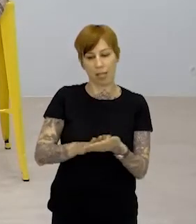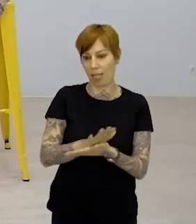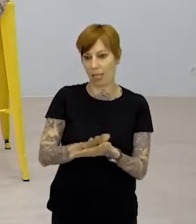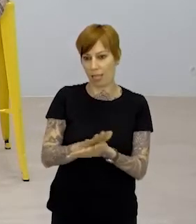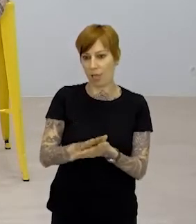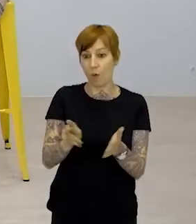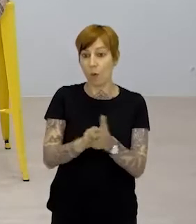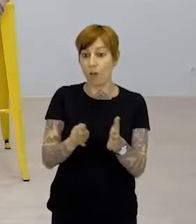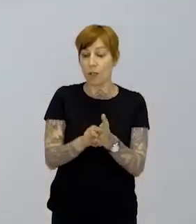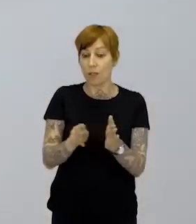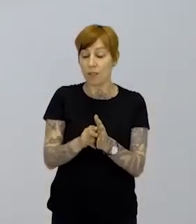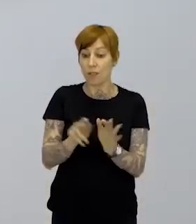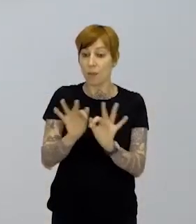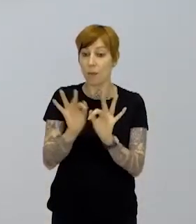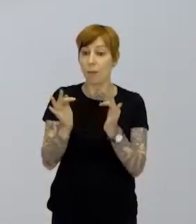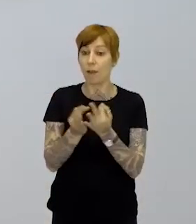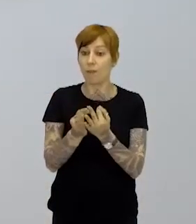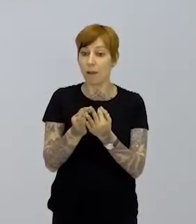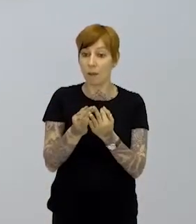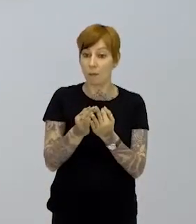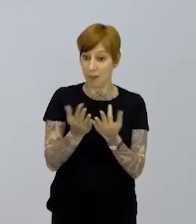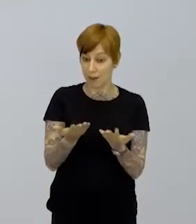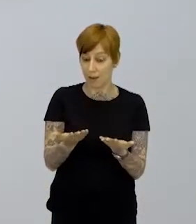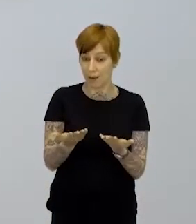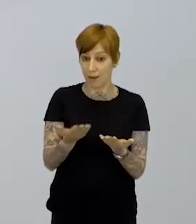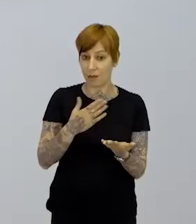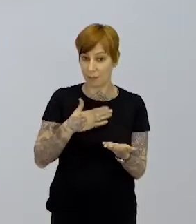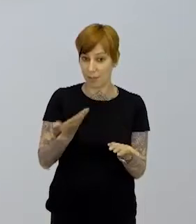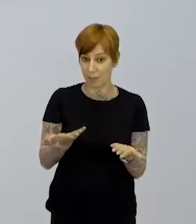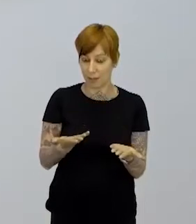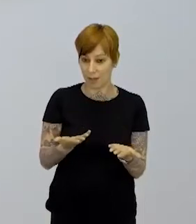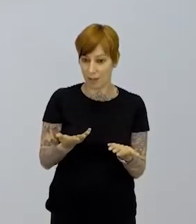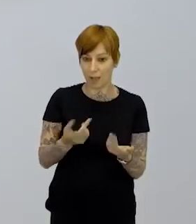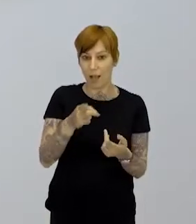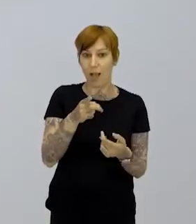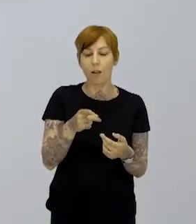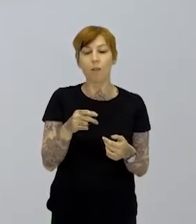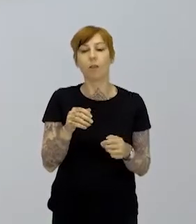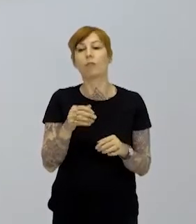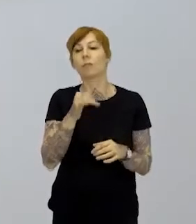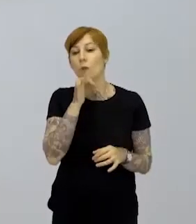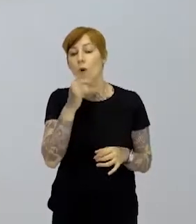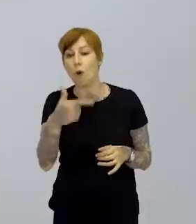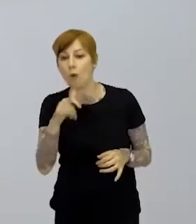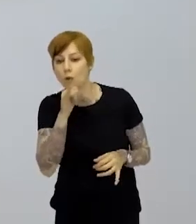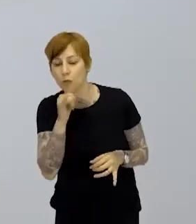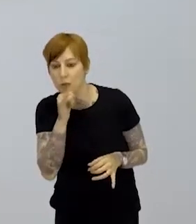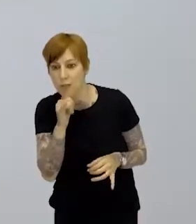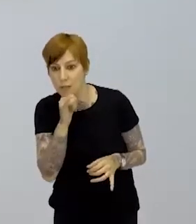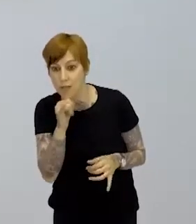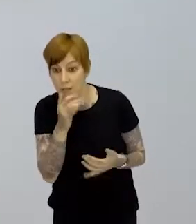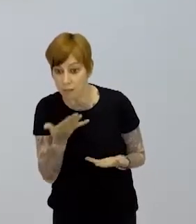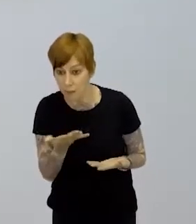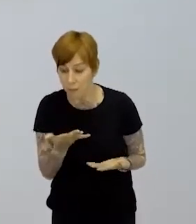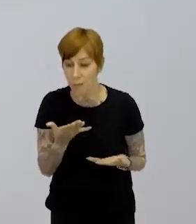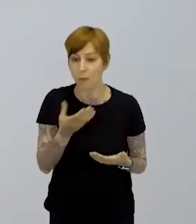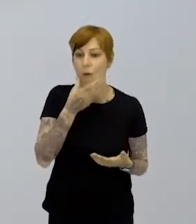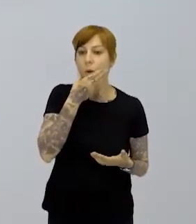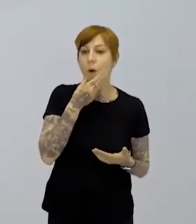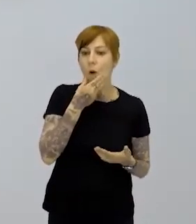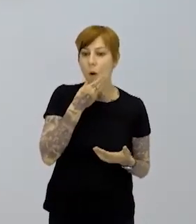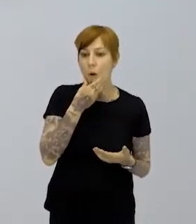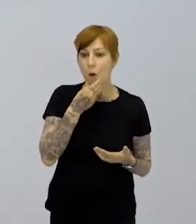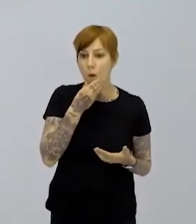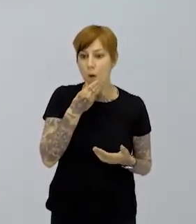da minha época de adolescente, que meus pais falavam, era homem de cabelo branco. Ou de cabelo branco, de cabelo comprido. De